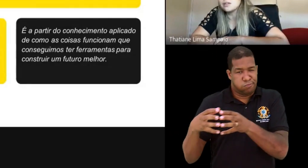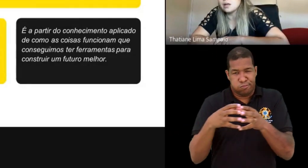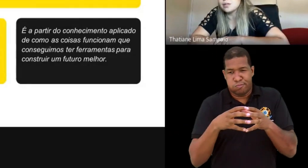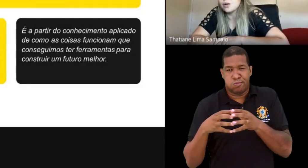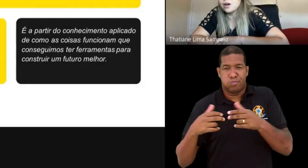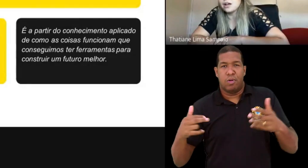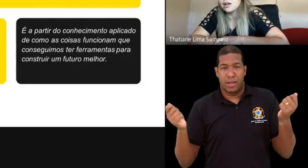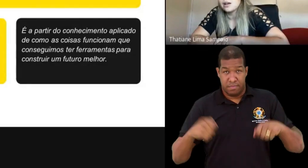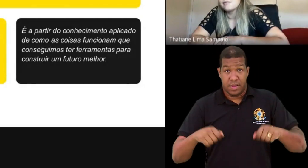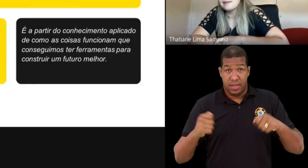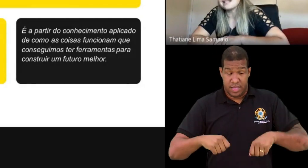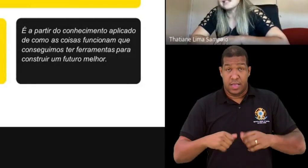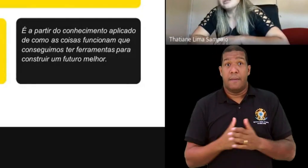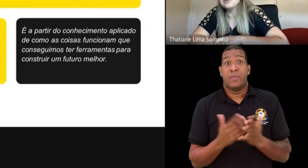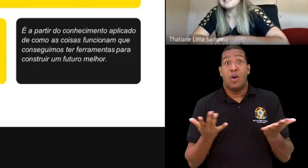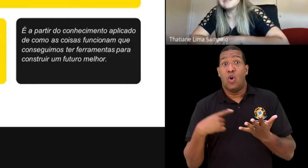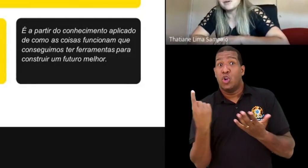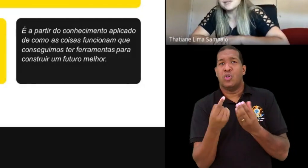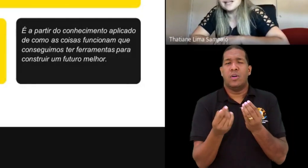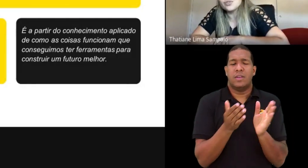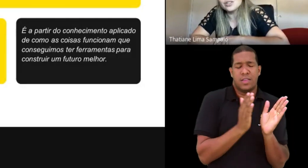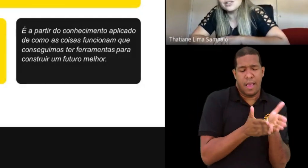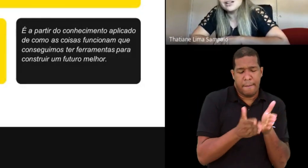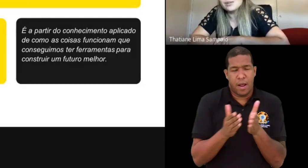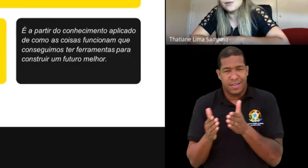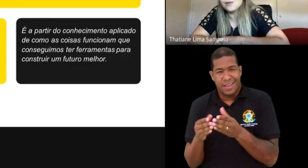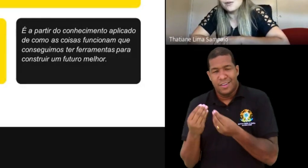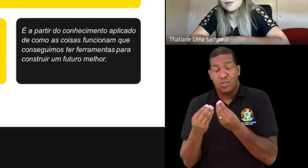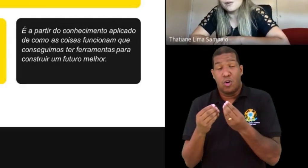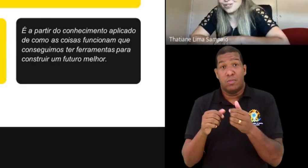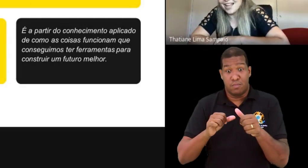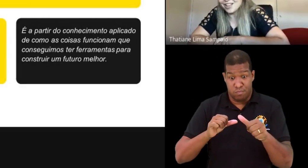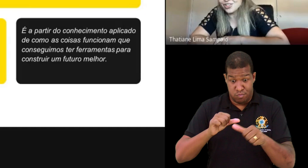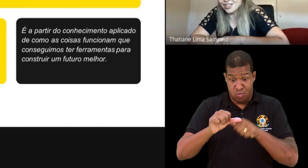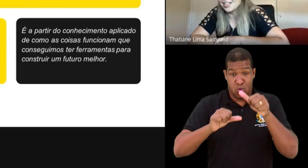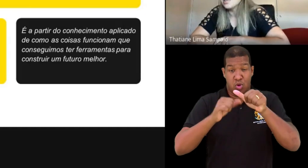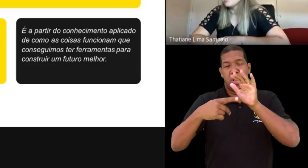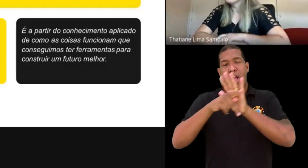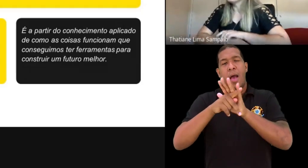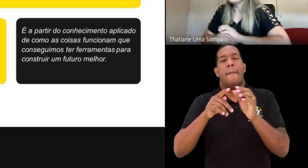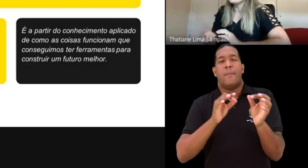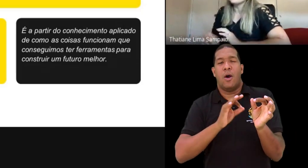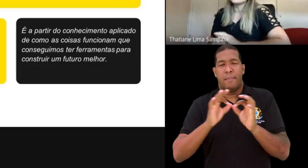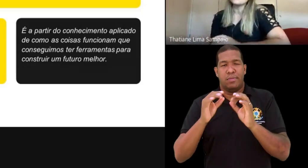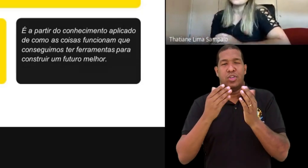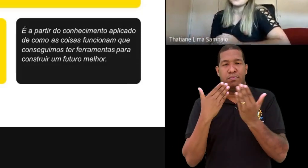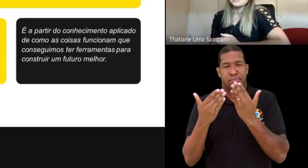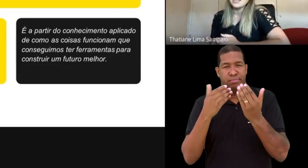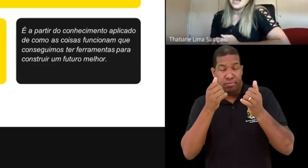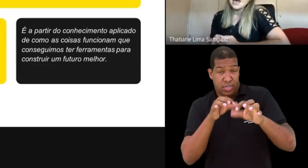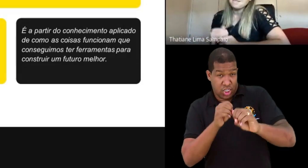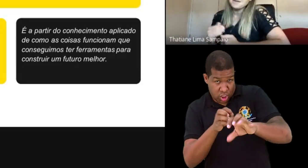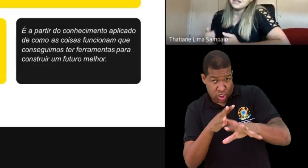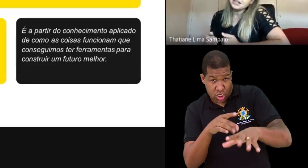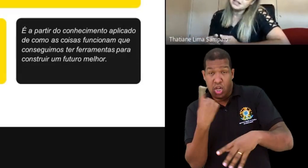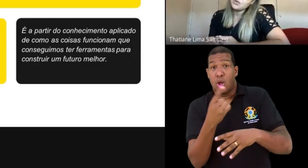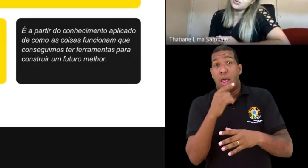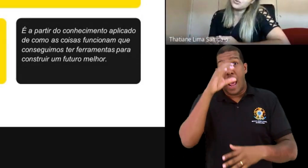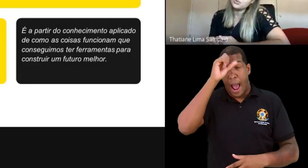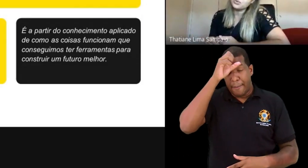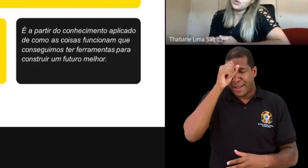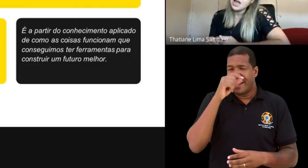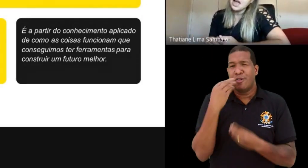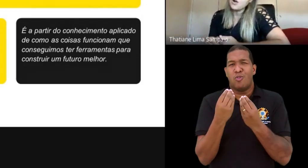nós estamos agora passando por esse processo de transformação didática é porque nós estamos ali aprendendo